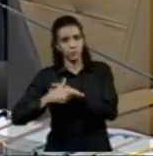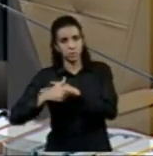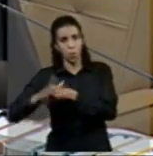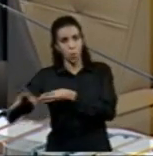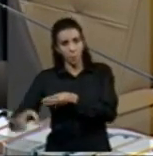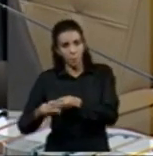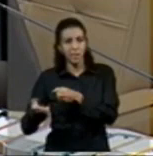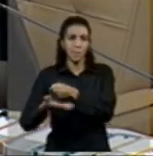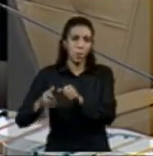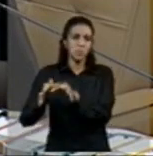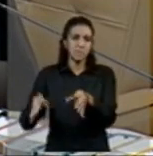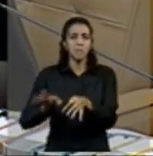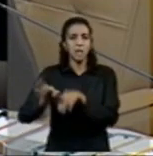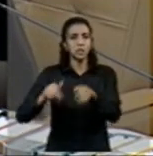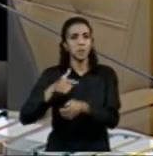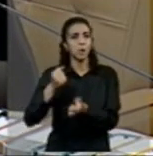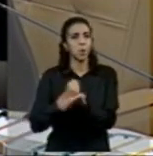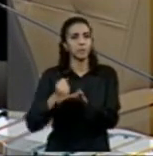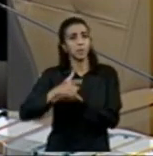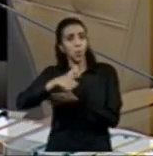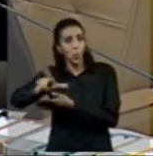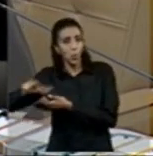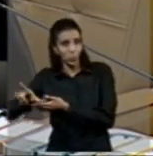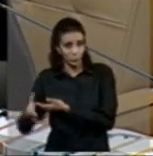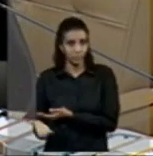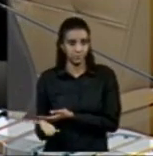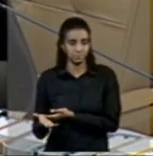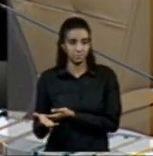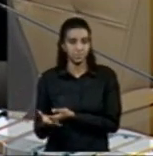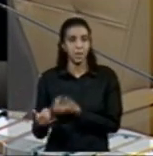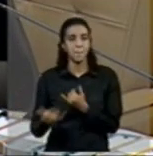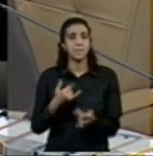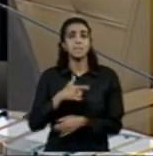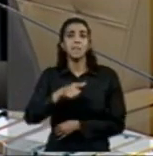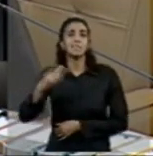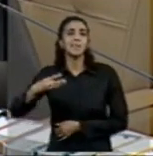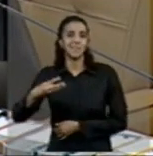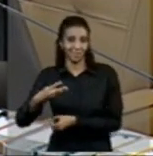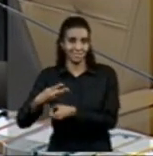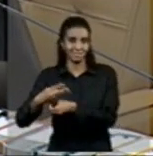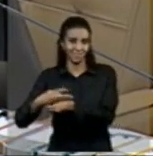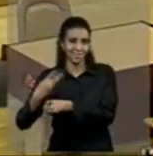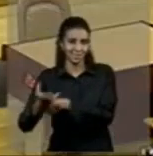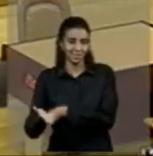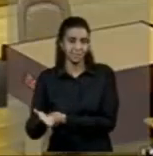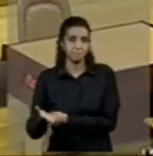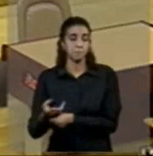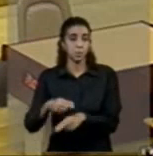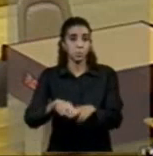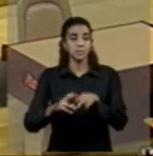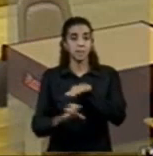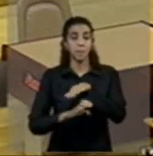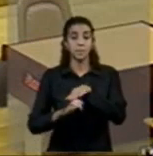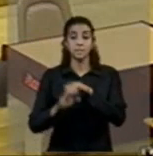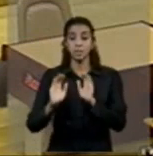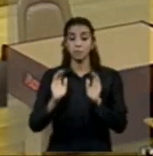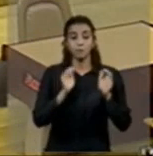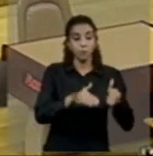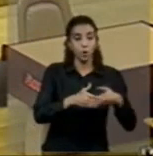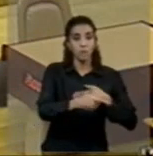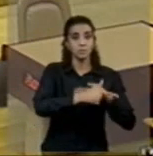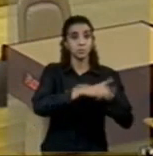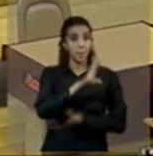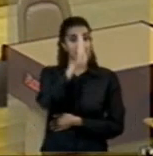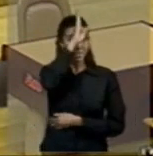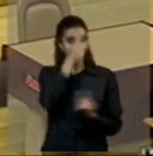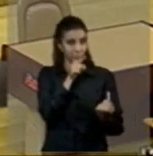Giosa ainda. É a passagem de atividades e tarefas a terceiros. A empresa concentra-se em atividades fins,